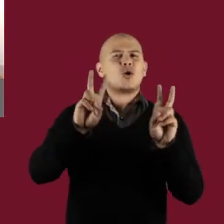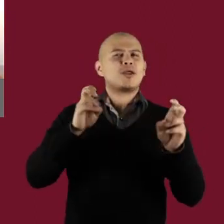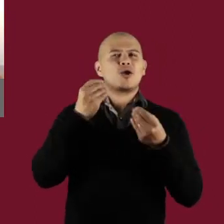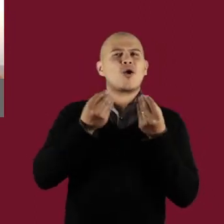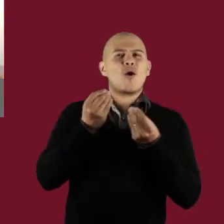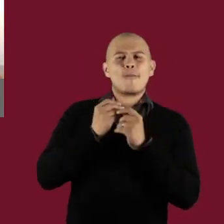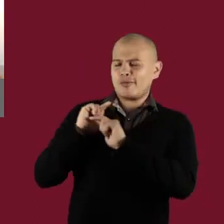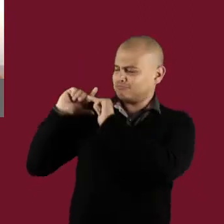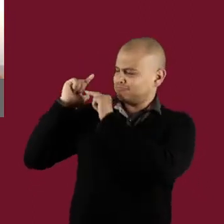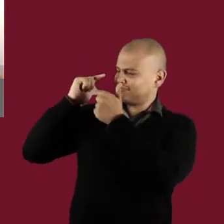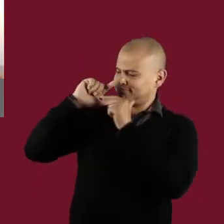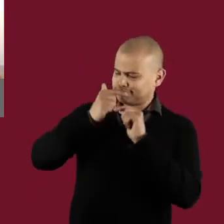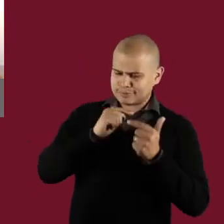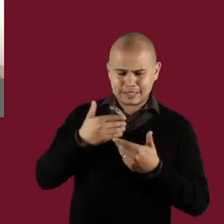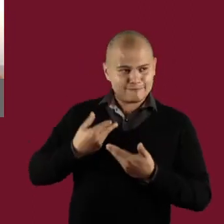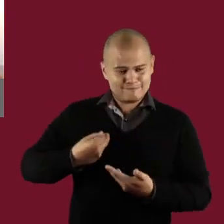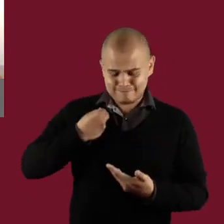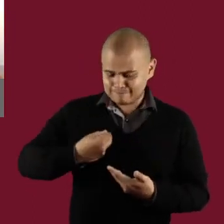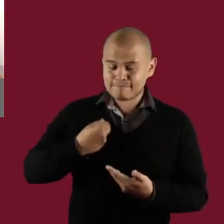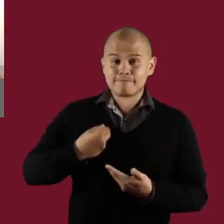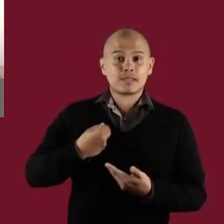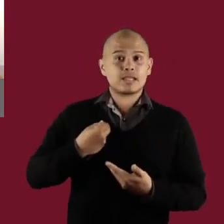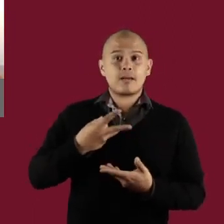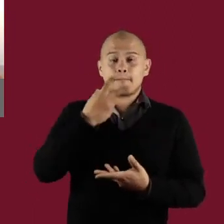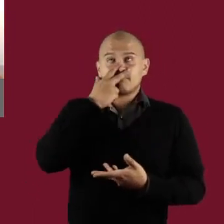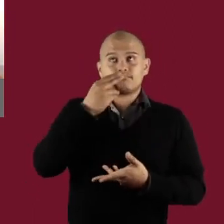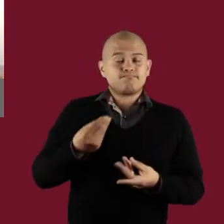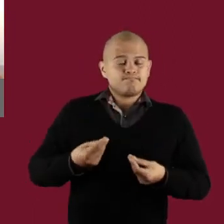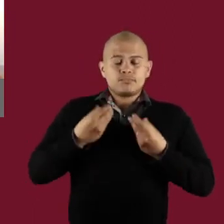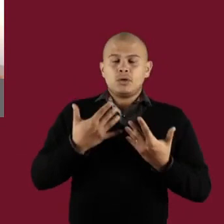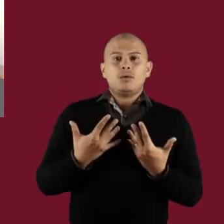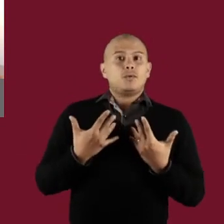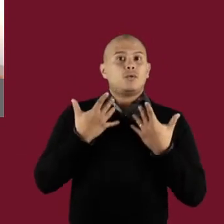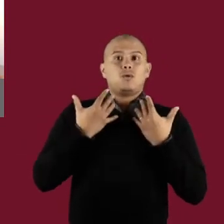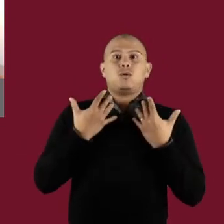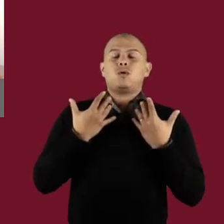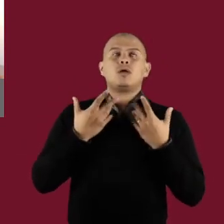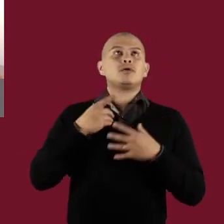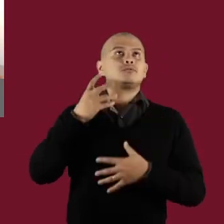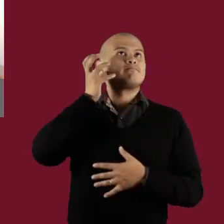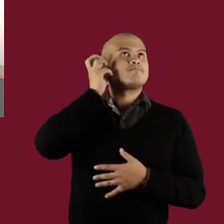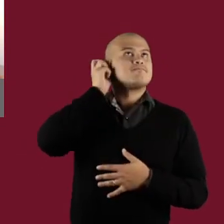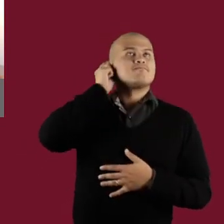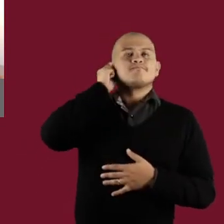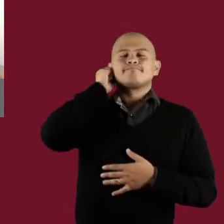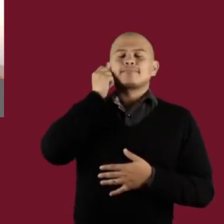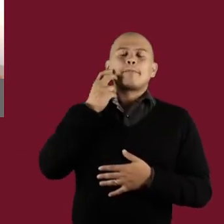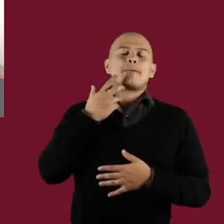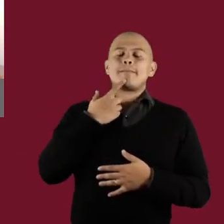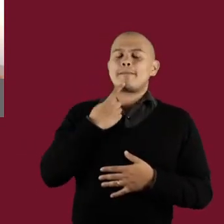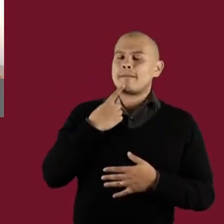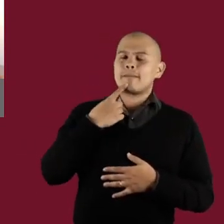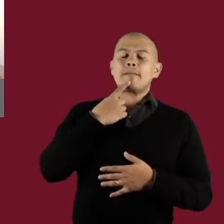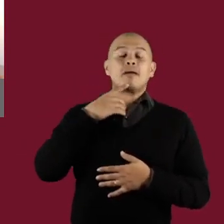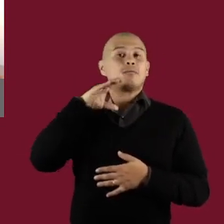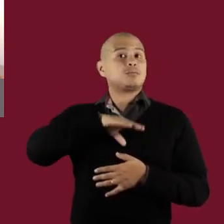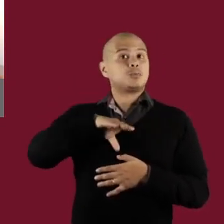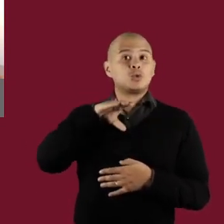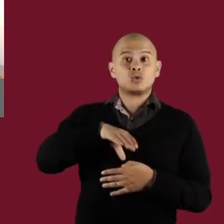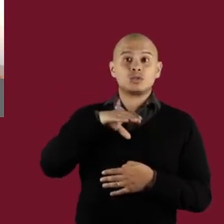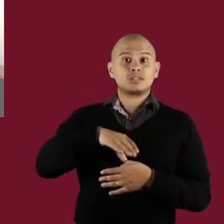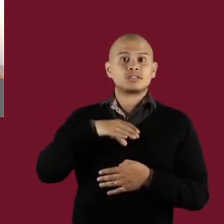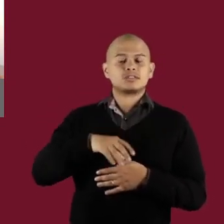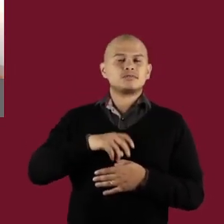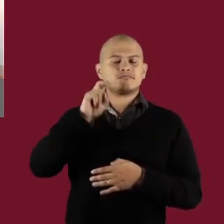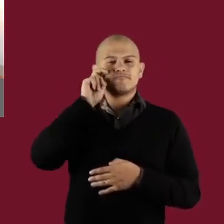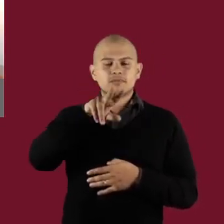nossas raízes, para mim era fascinante escutar o português falado em Portugal, conhecer. Foi a primeira vez, eu tenho que